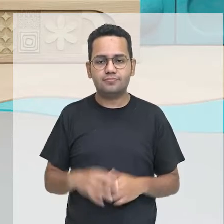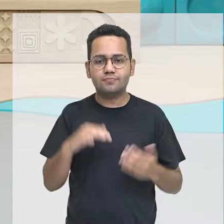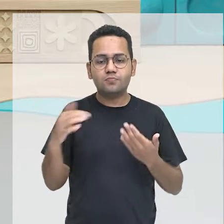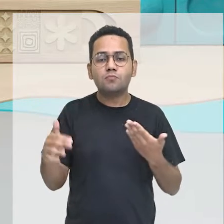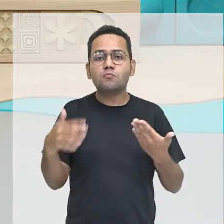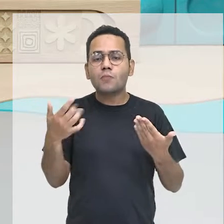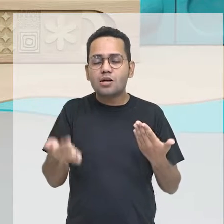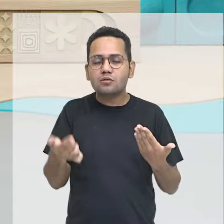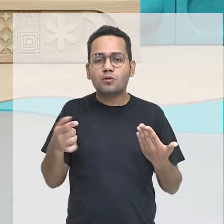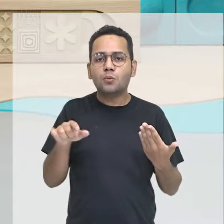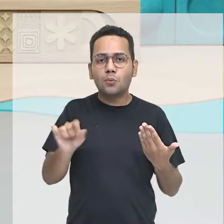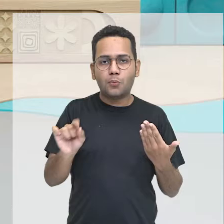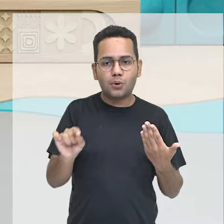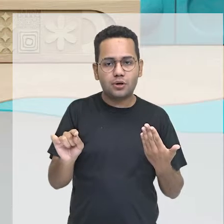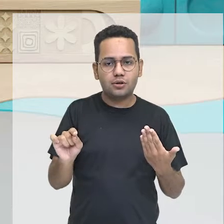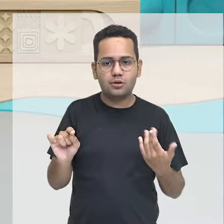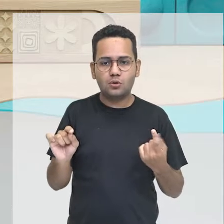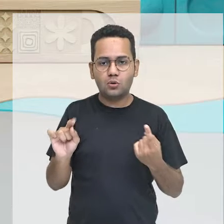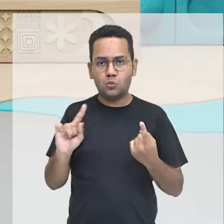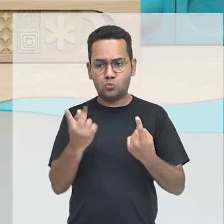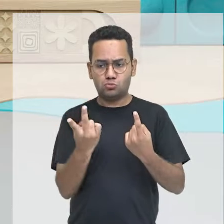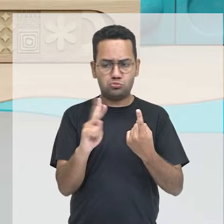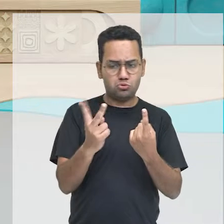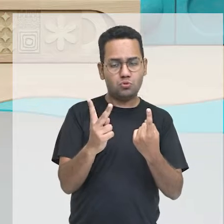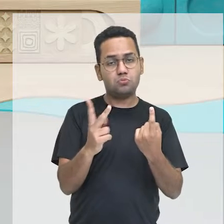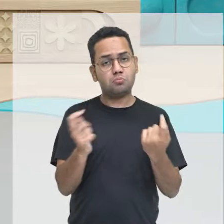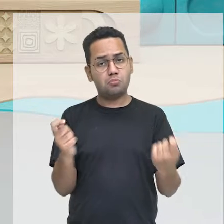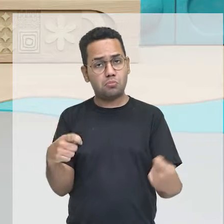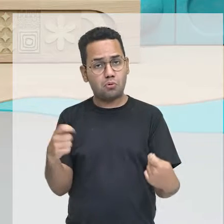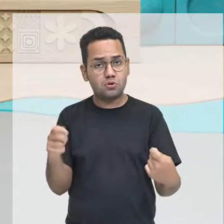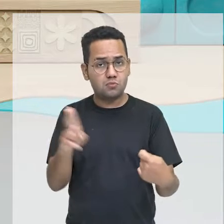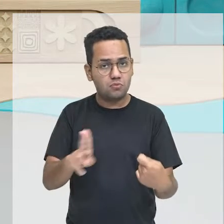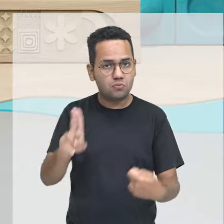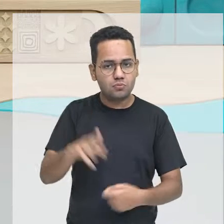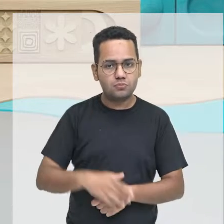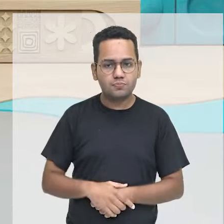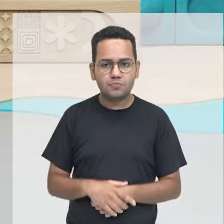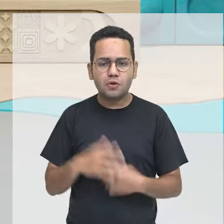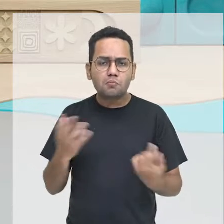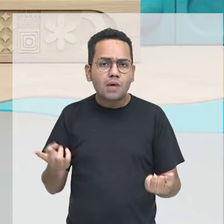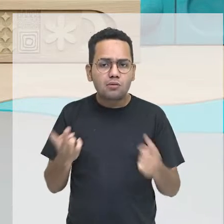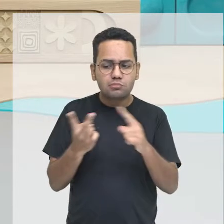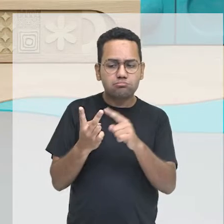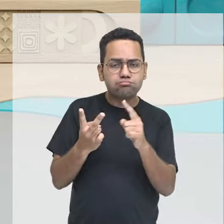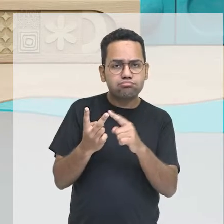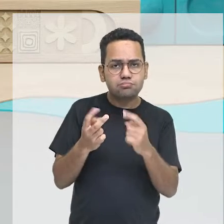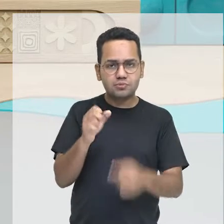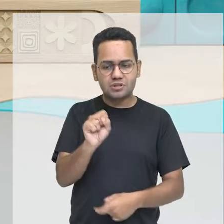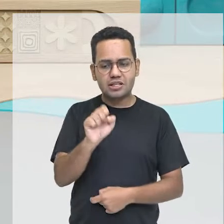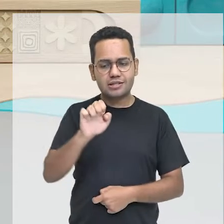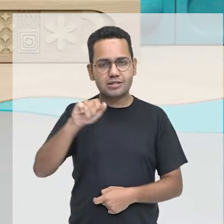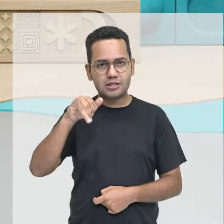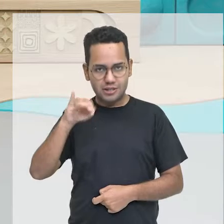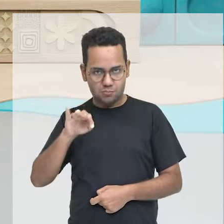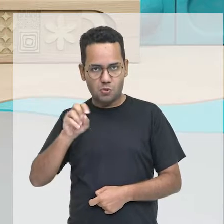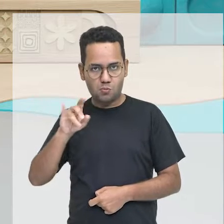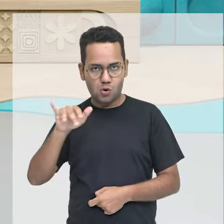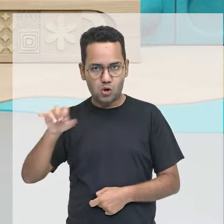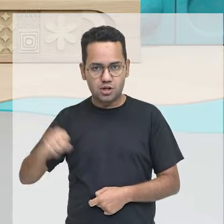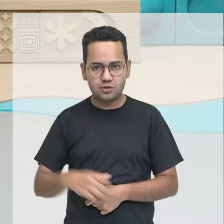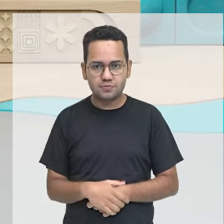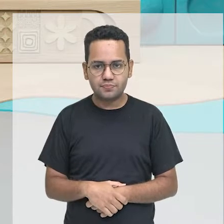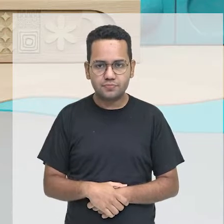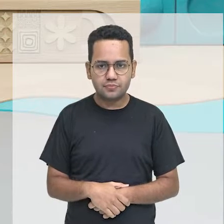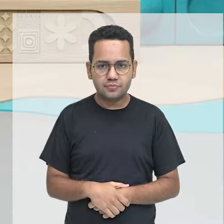ambos servem, né, são verbos modais. A diferença dos semimodais é que eles também